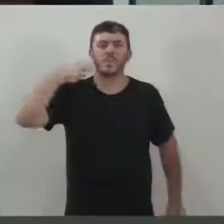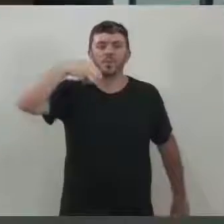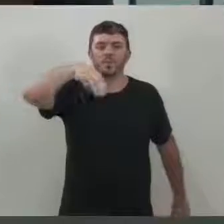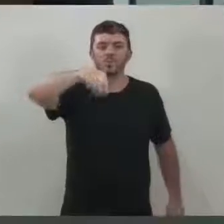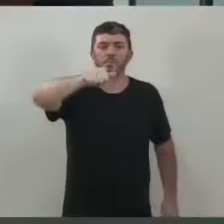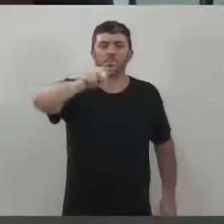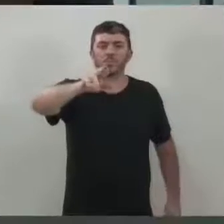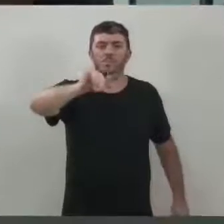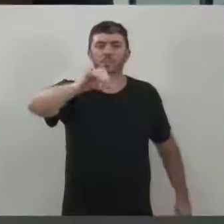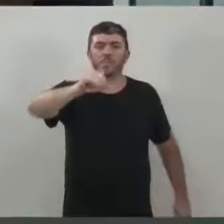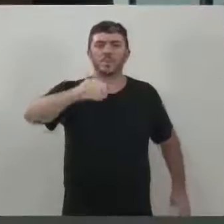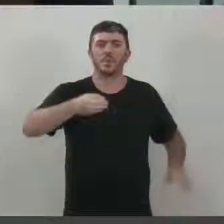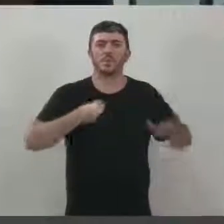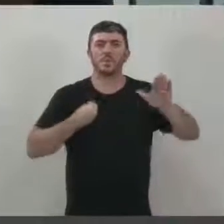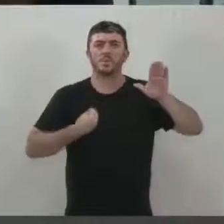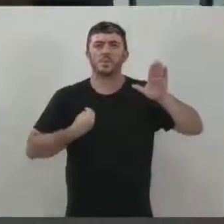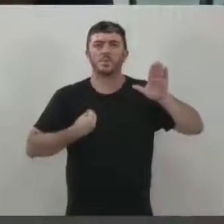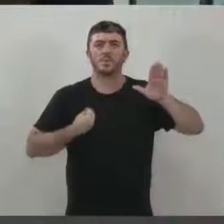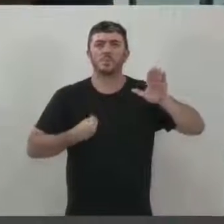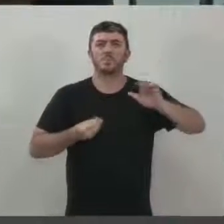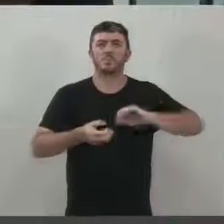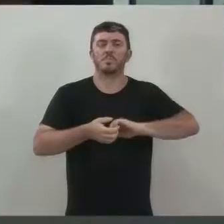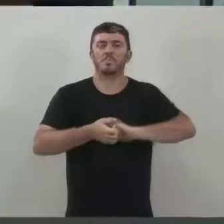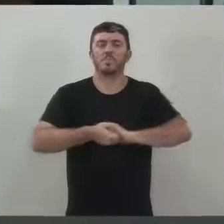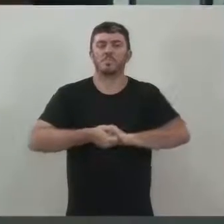Melli. Presente.